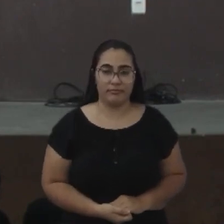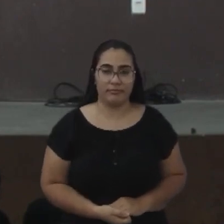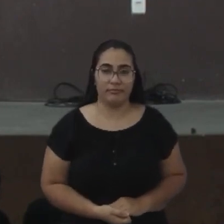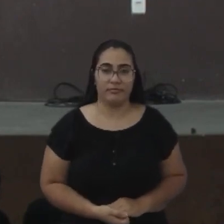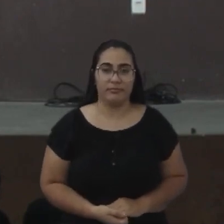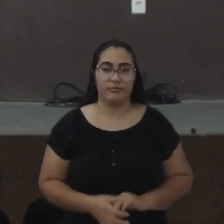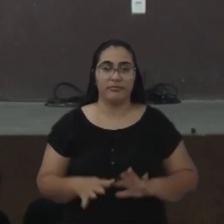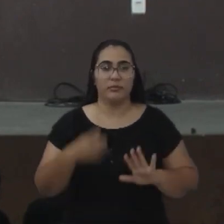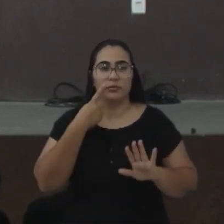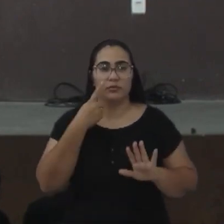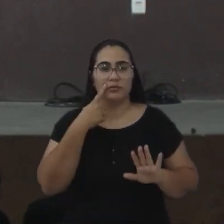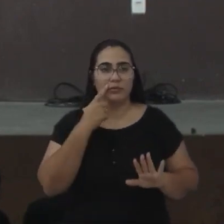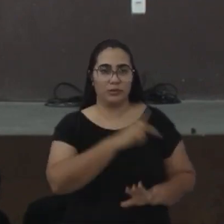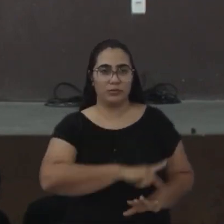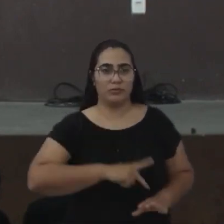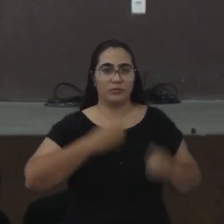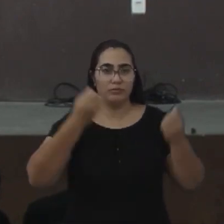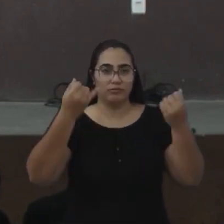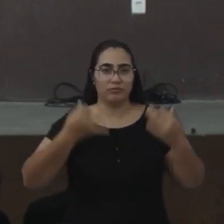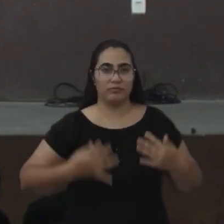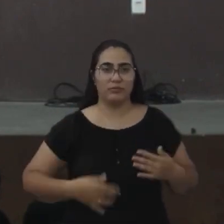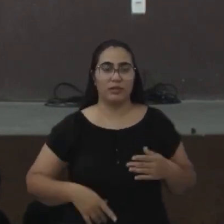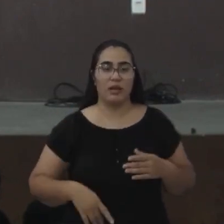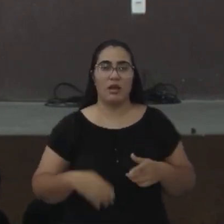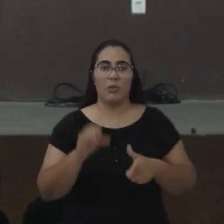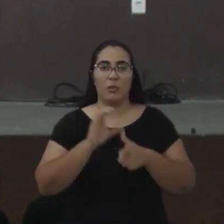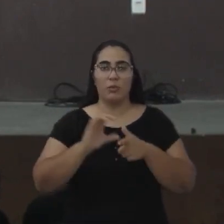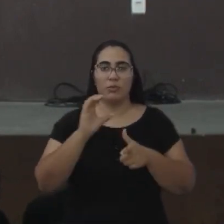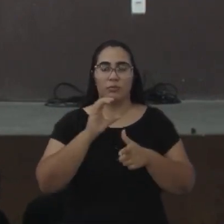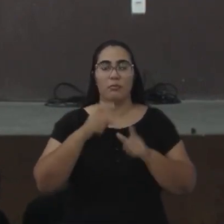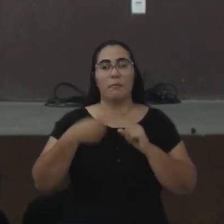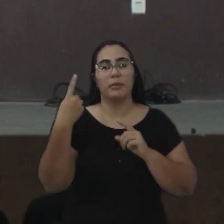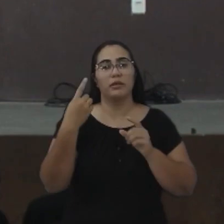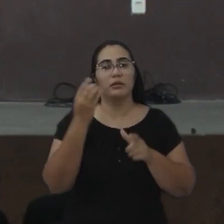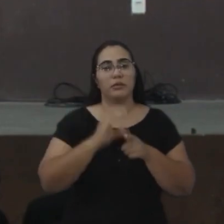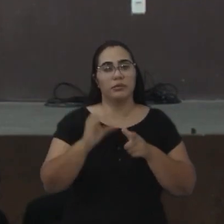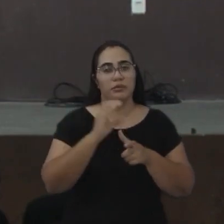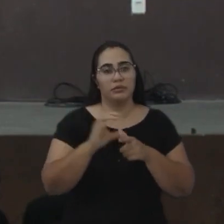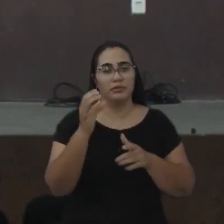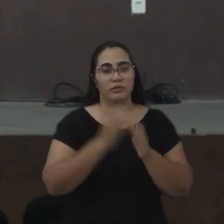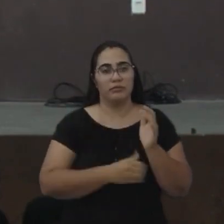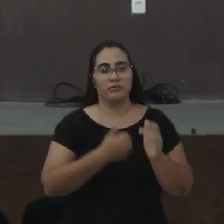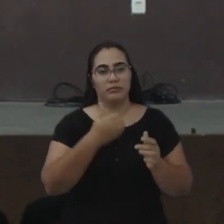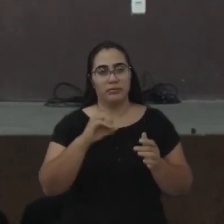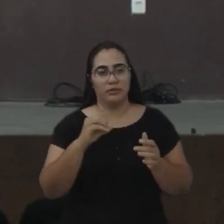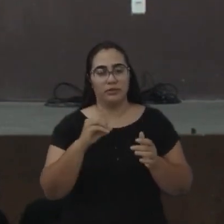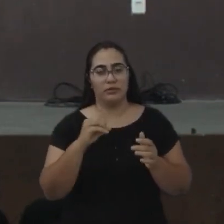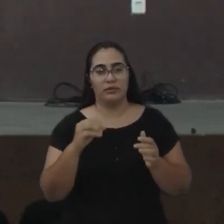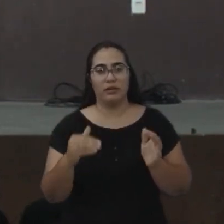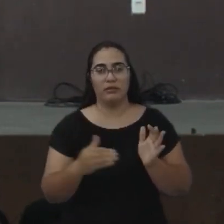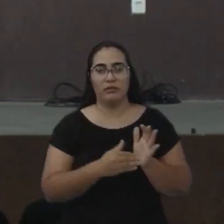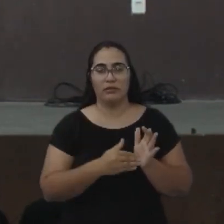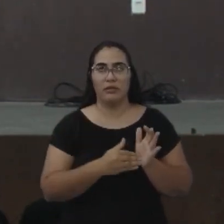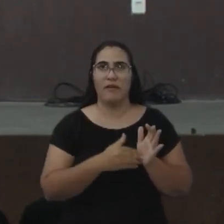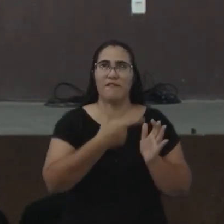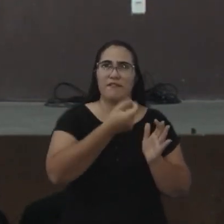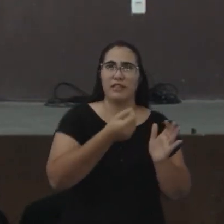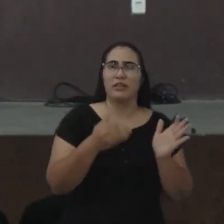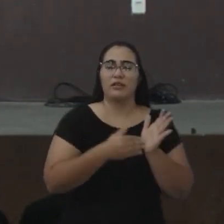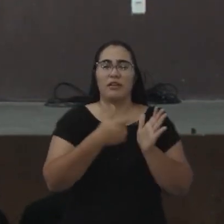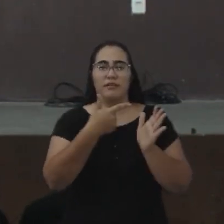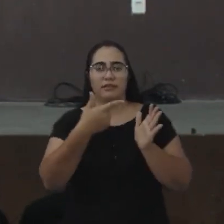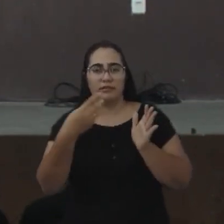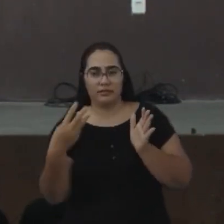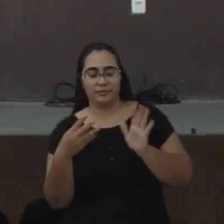Olha só o que é que o apóstolo Paulo diz em 1 Coríntios 10, do 20 ao 23. 1 Coríntios 10, do 20 ao 23. No período do